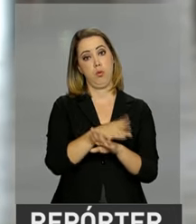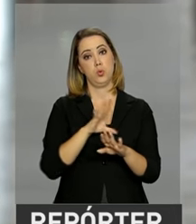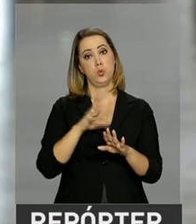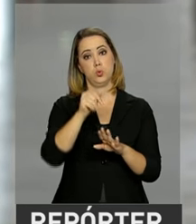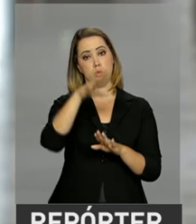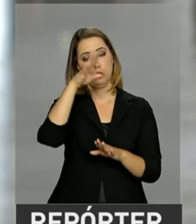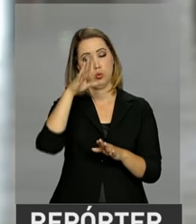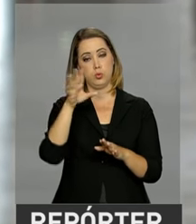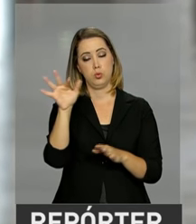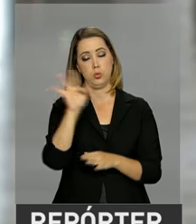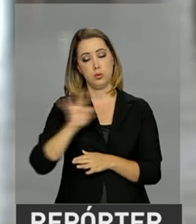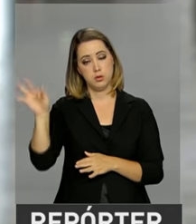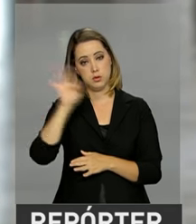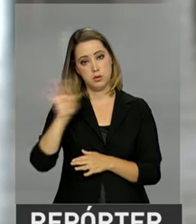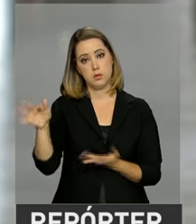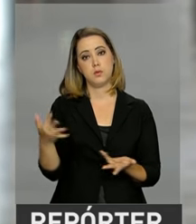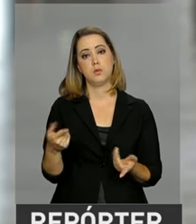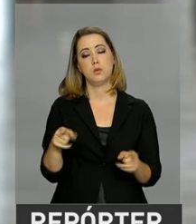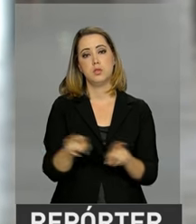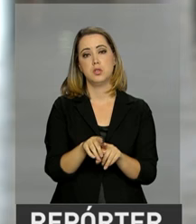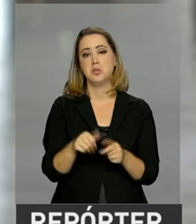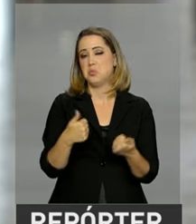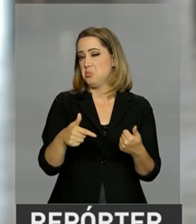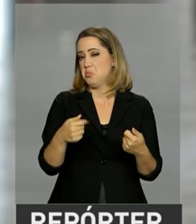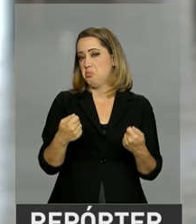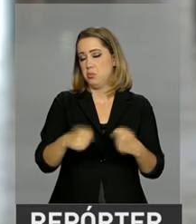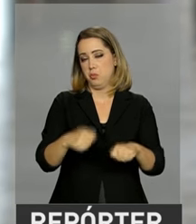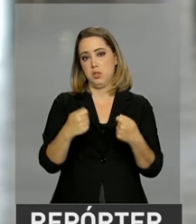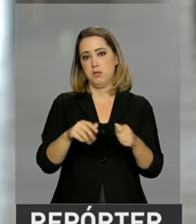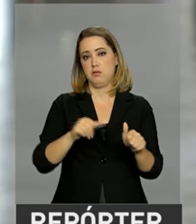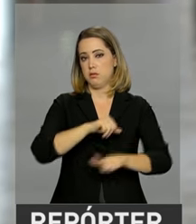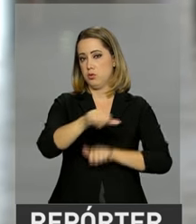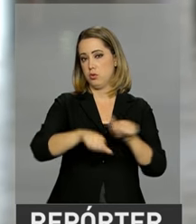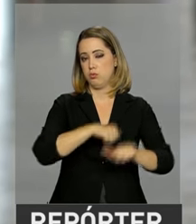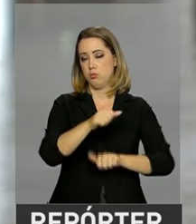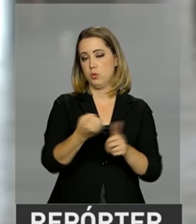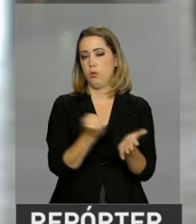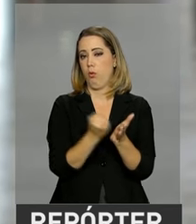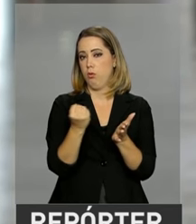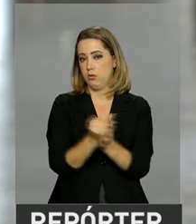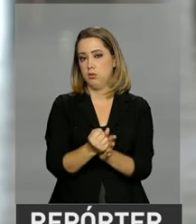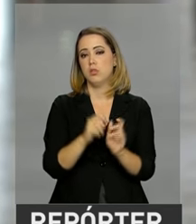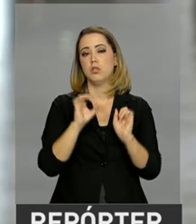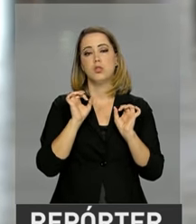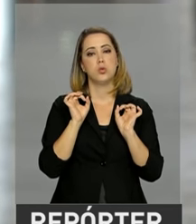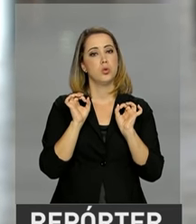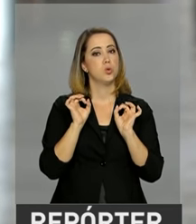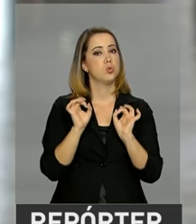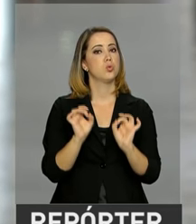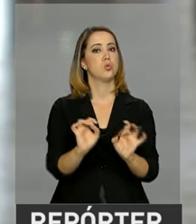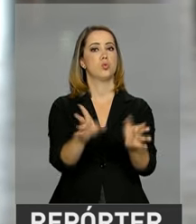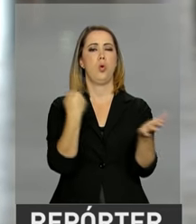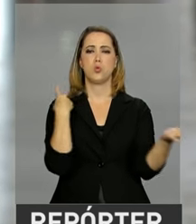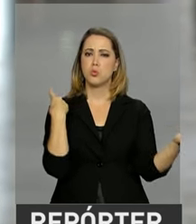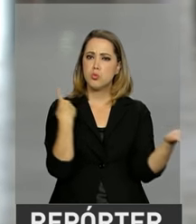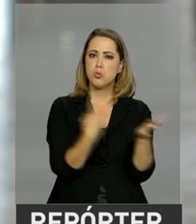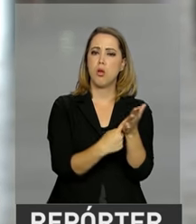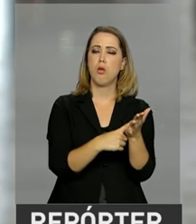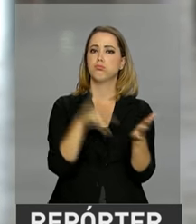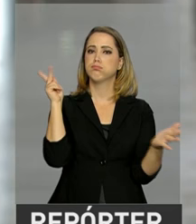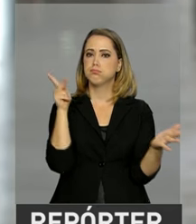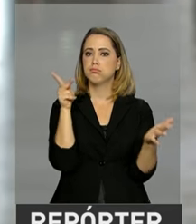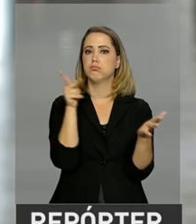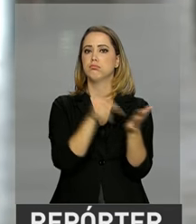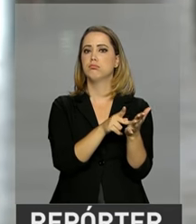do fi se não há alterações no contrato o estudante precisa apenas confirmar as